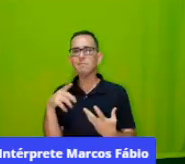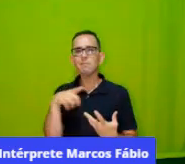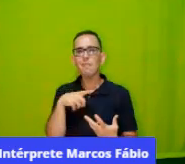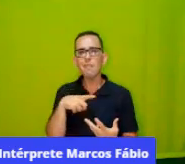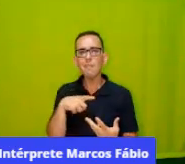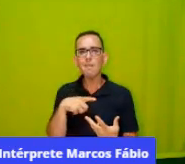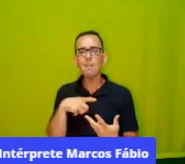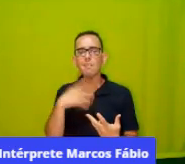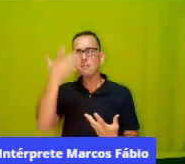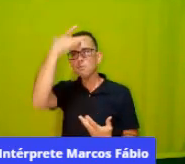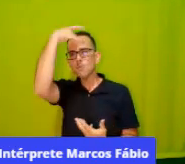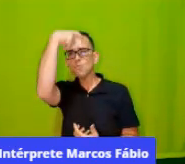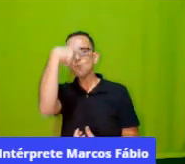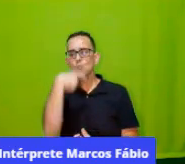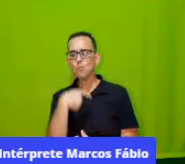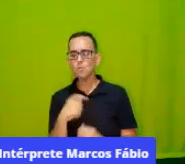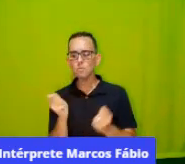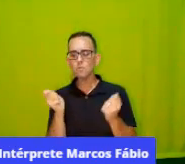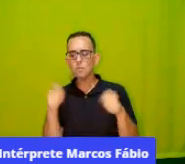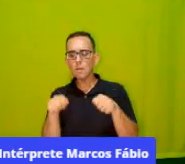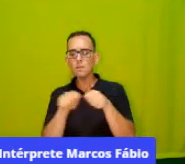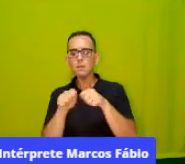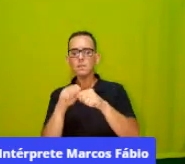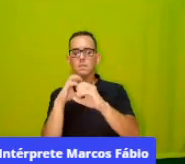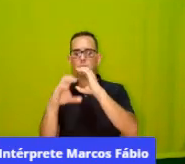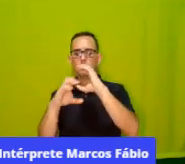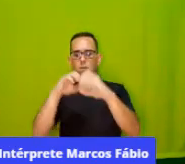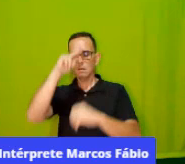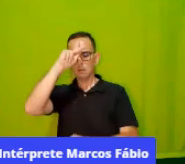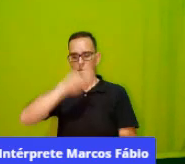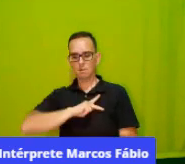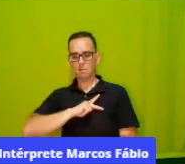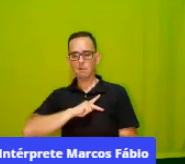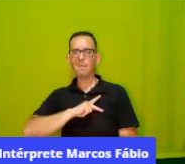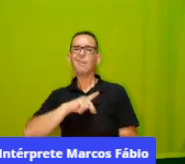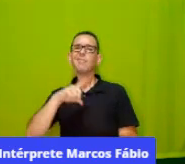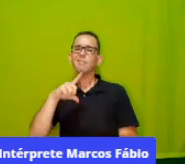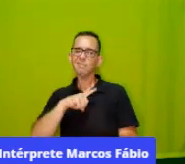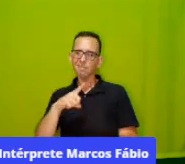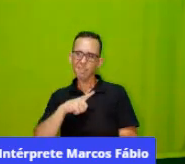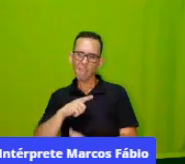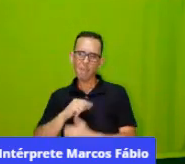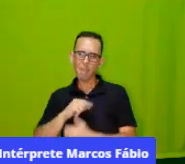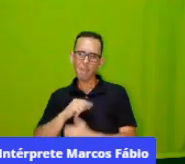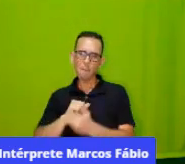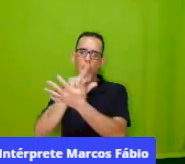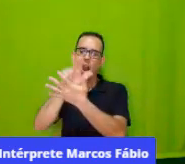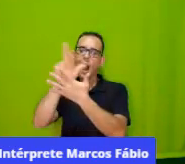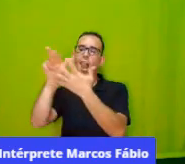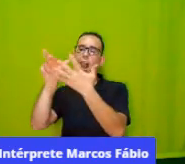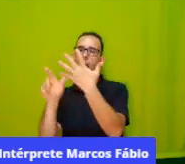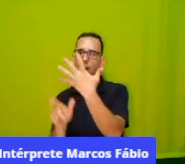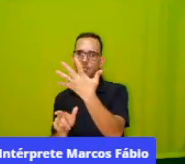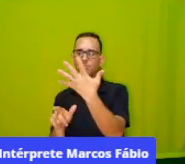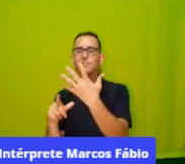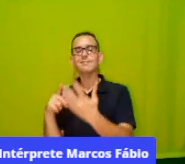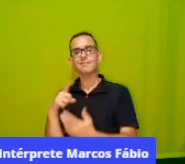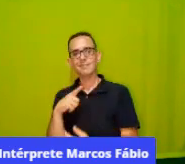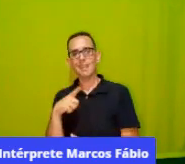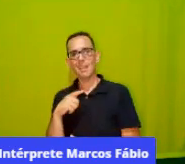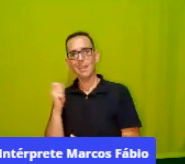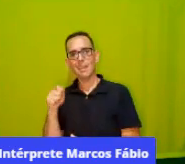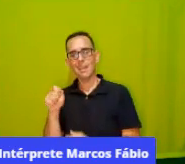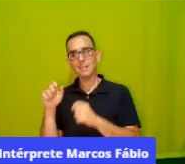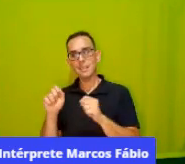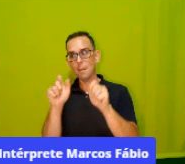pessoa com deficiência fazer a sua comunicação. Nós temos N formas de comunicação. Então, a gente tem, através desse álbum